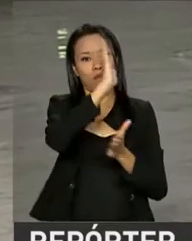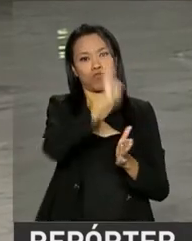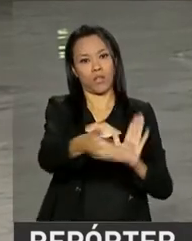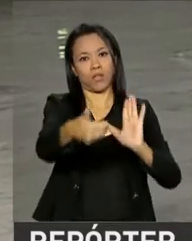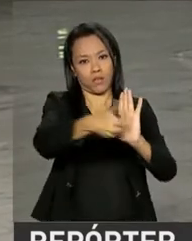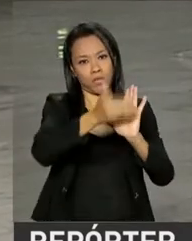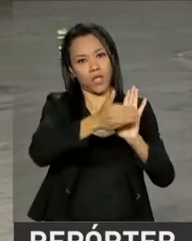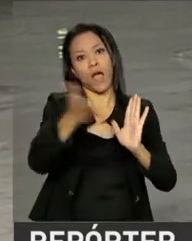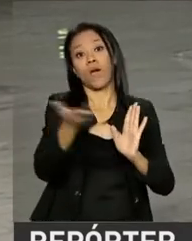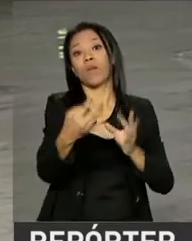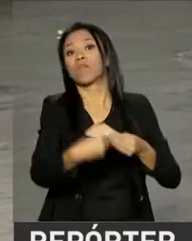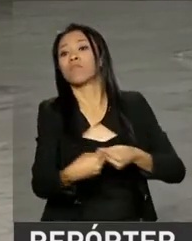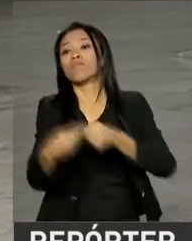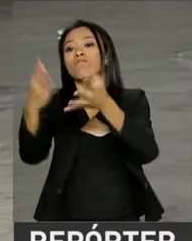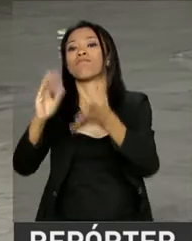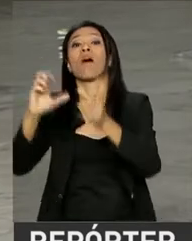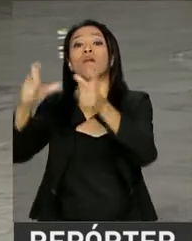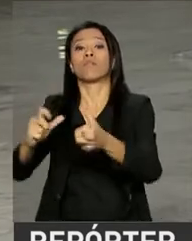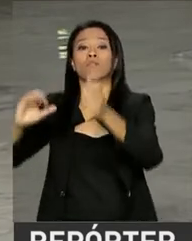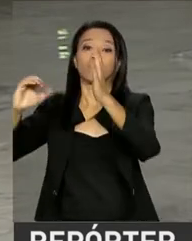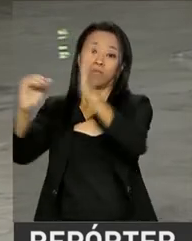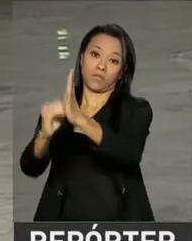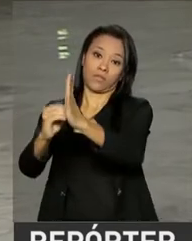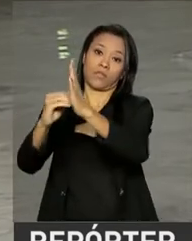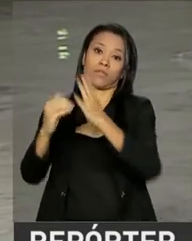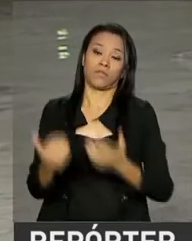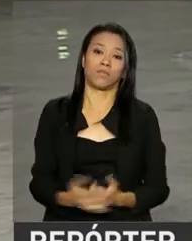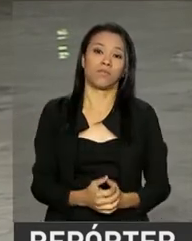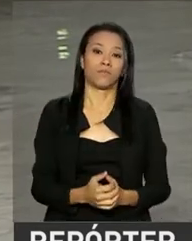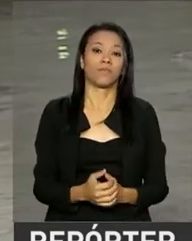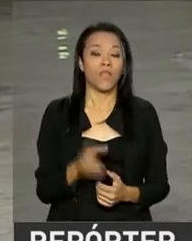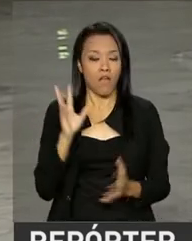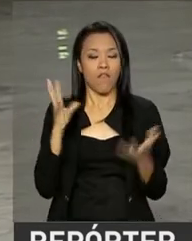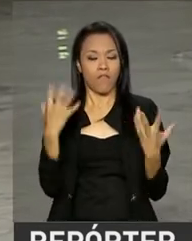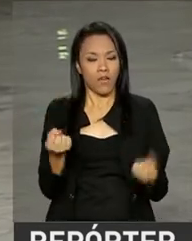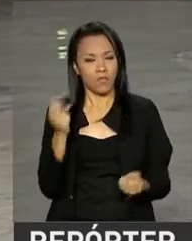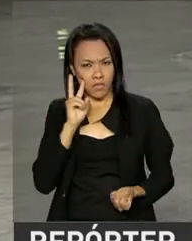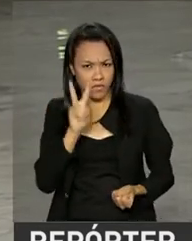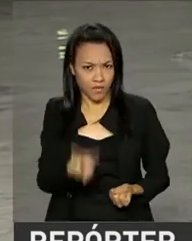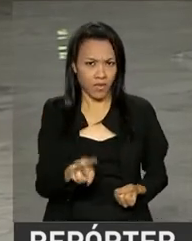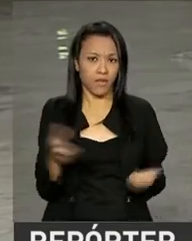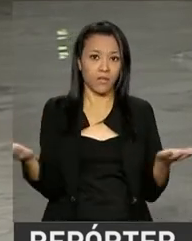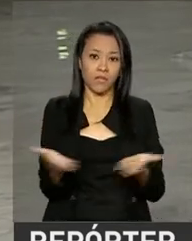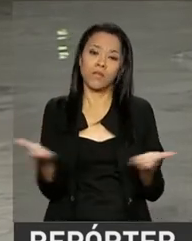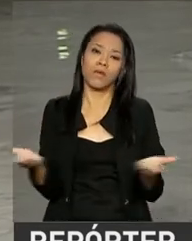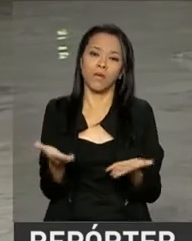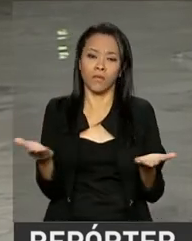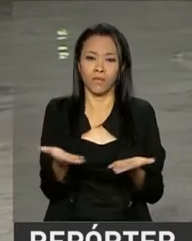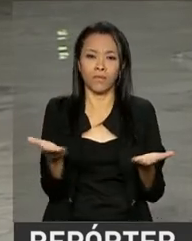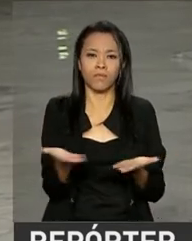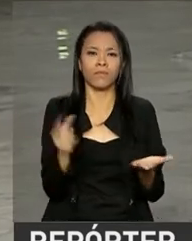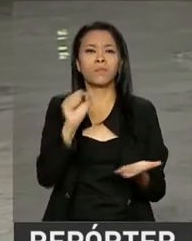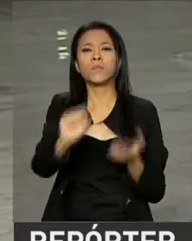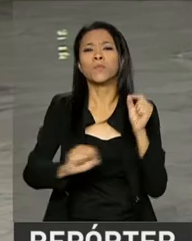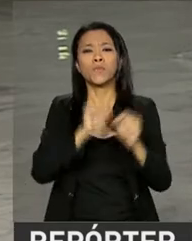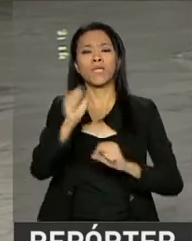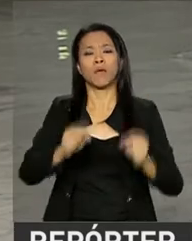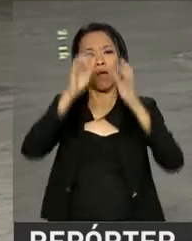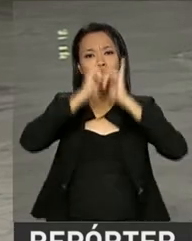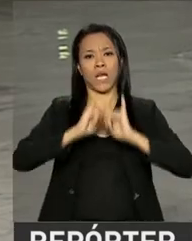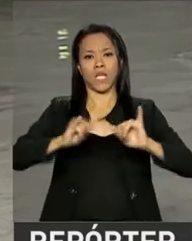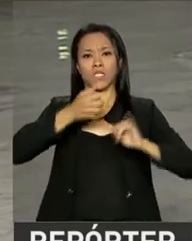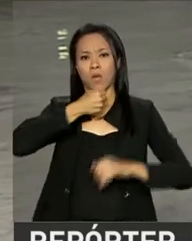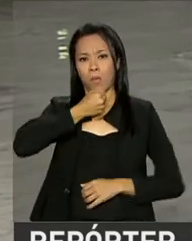para tramitação lá no senado federal vamos ouvir agora leandro então um trecho dessa declaração do